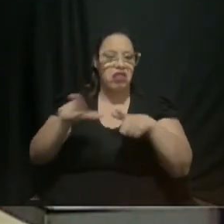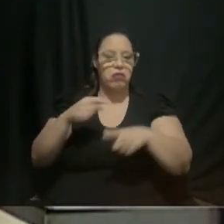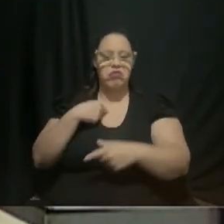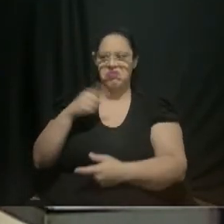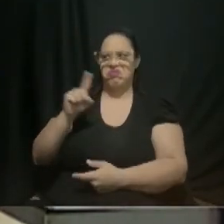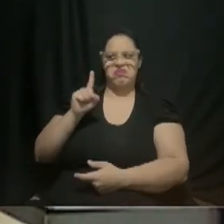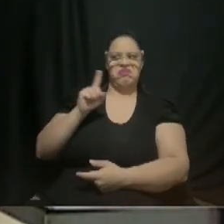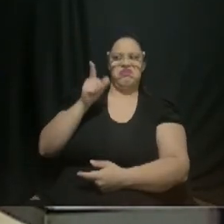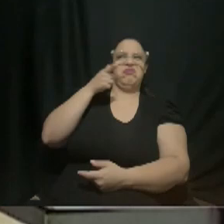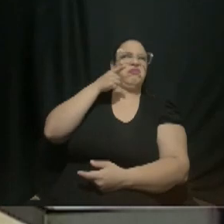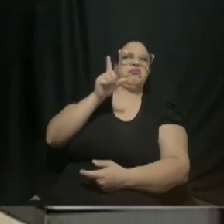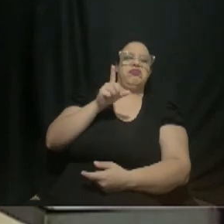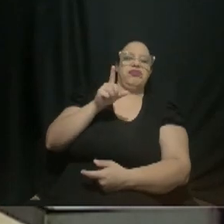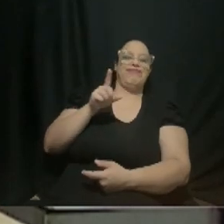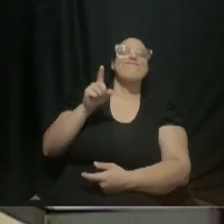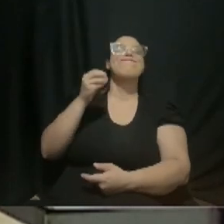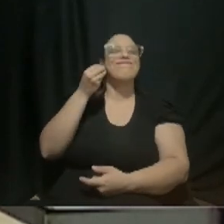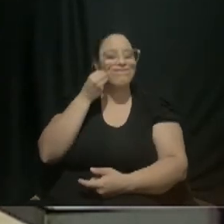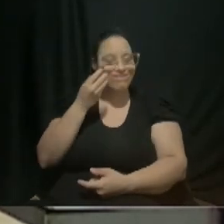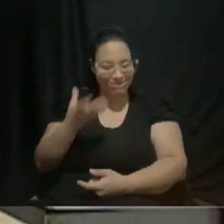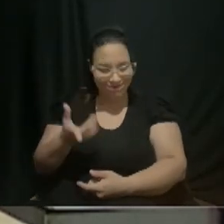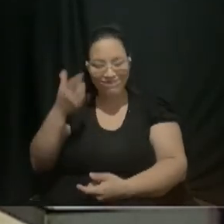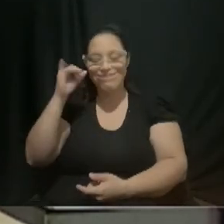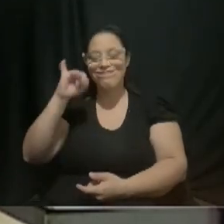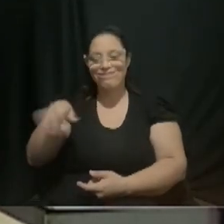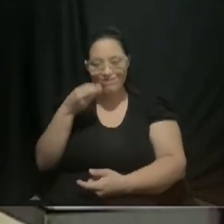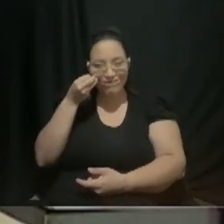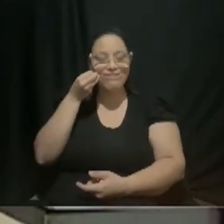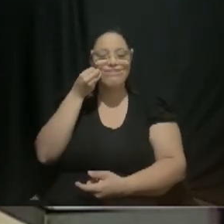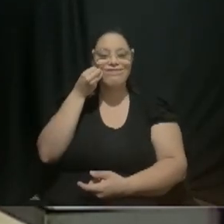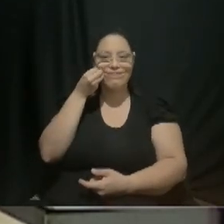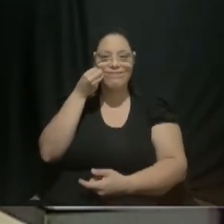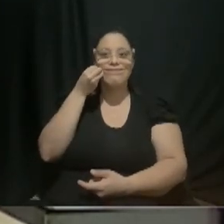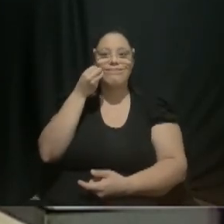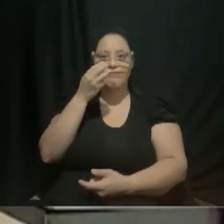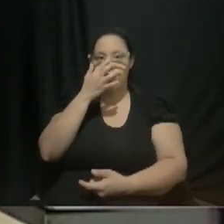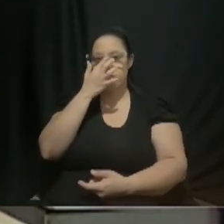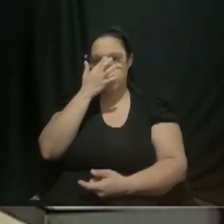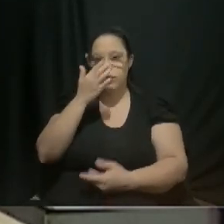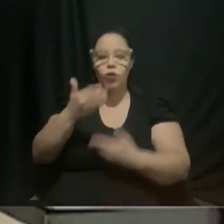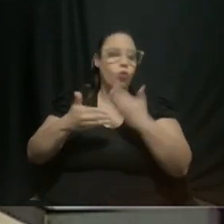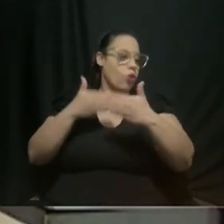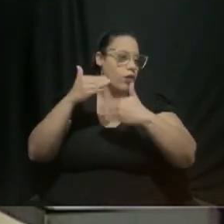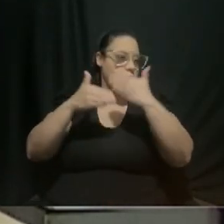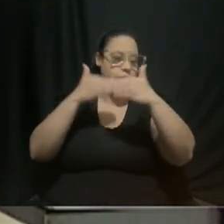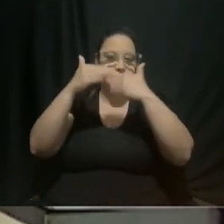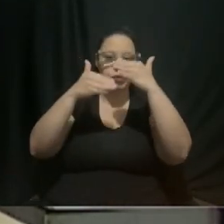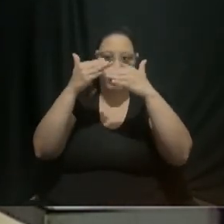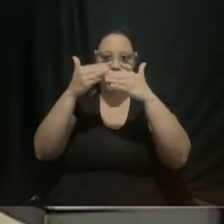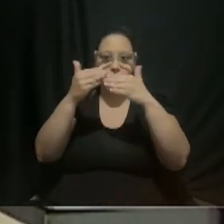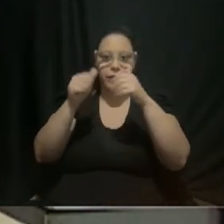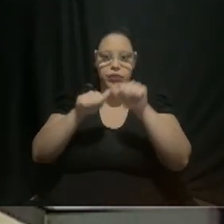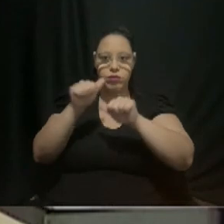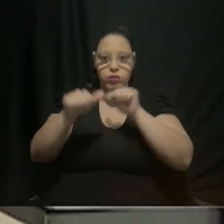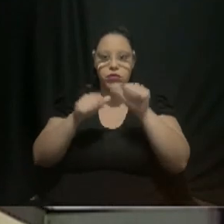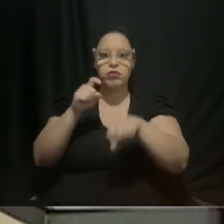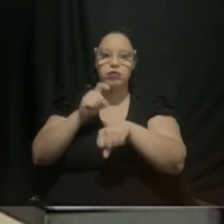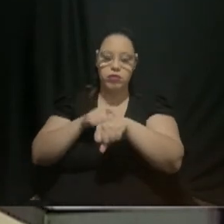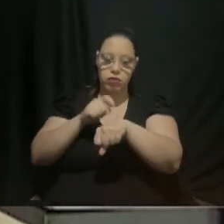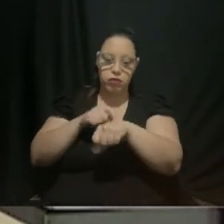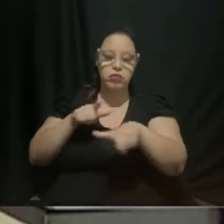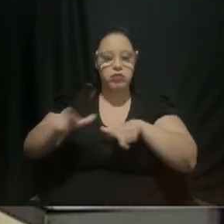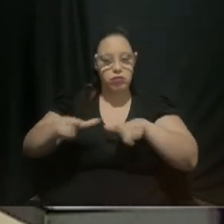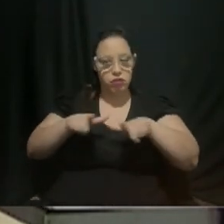Graças a ele, né? Que me deu a oportunidade, né? Olha que legal. E aí eu fui evoluindo, né? Sim. Fui mudando, fiquei lá um tempo trabalhando, né? Então a gente